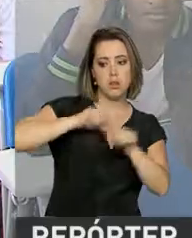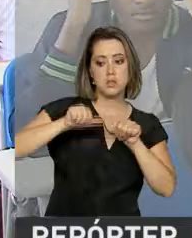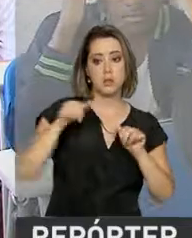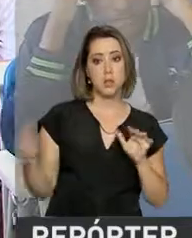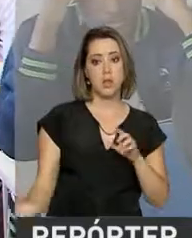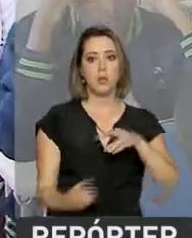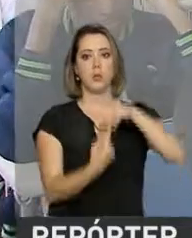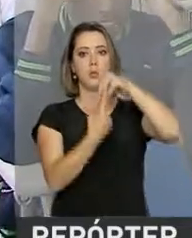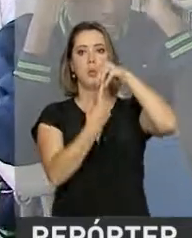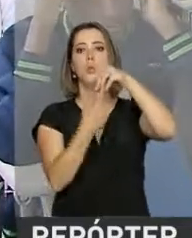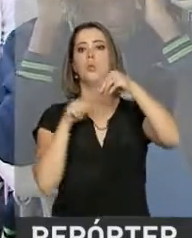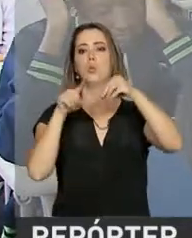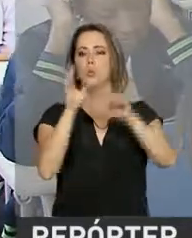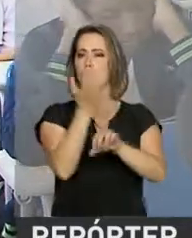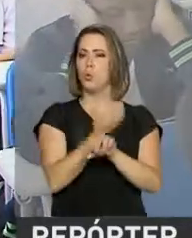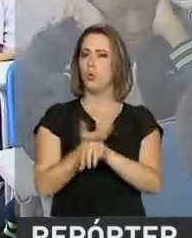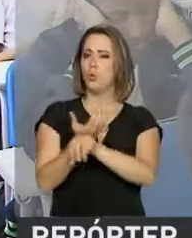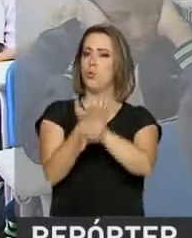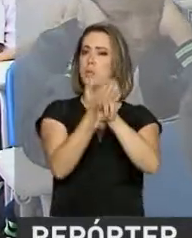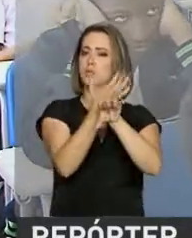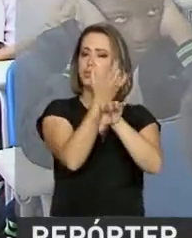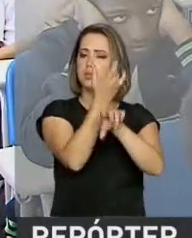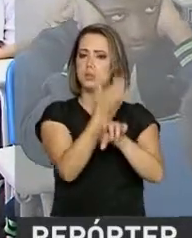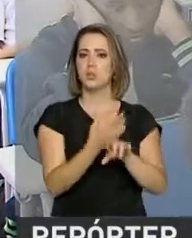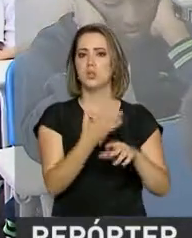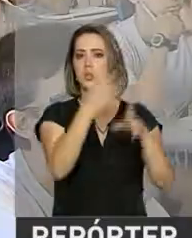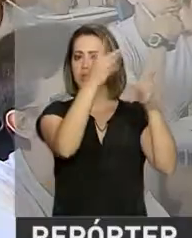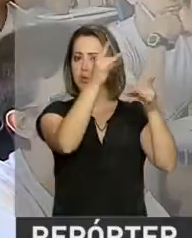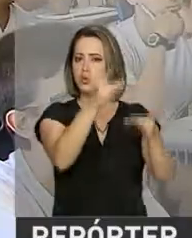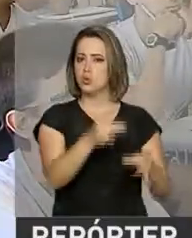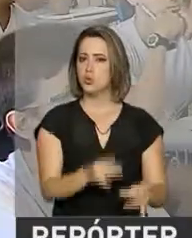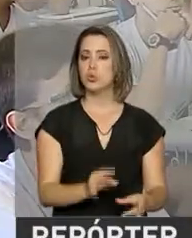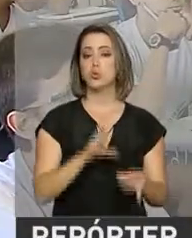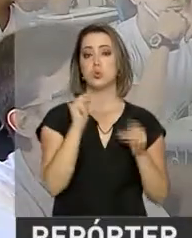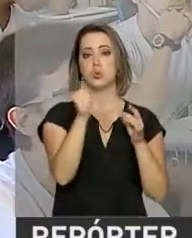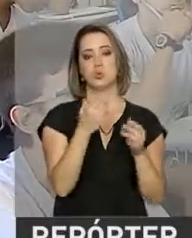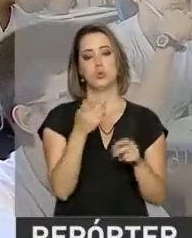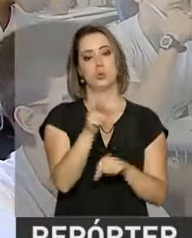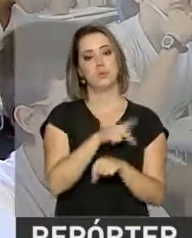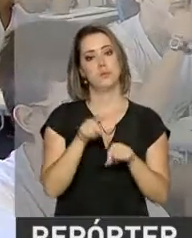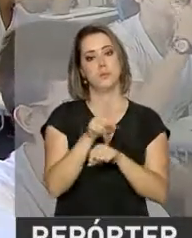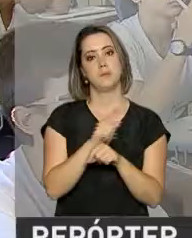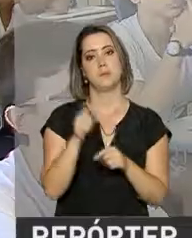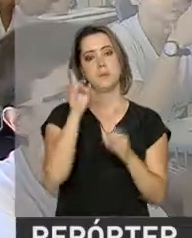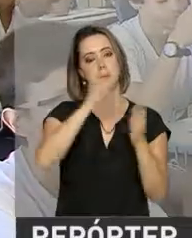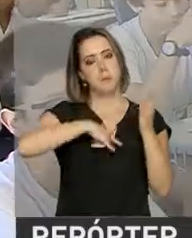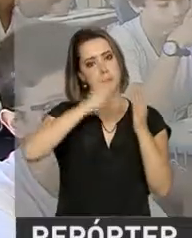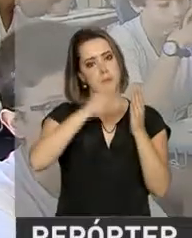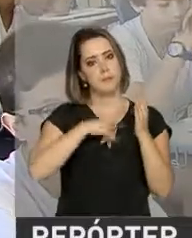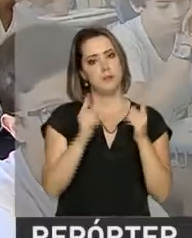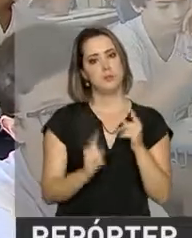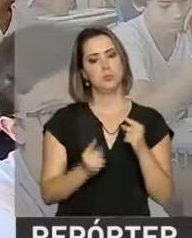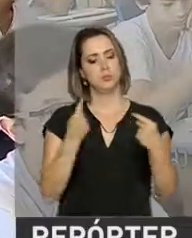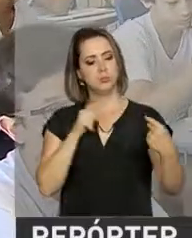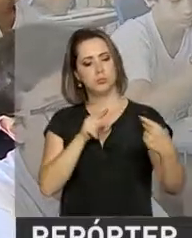currículos das escolas públicas e privadas de todo o país. O documento é um norte na